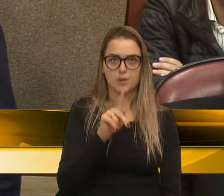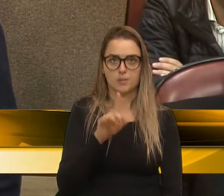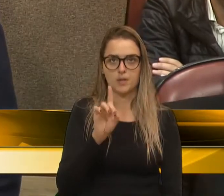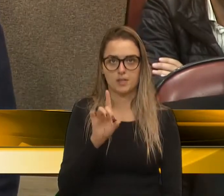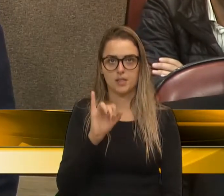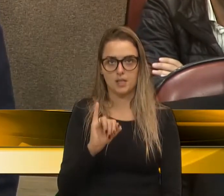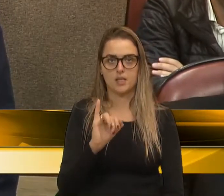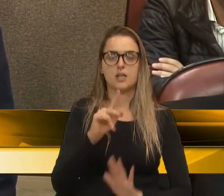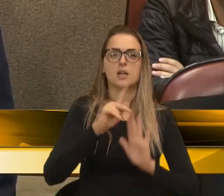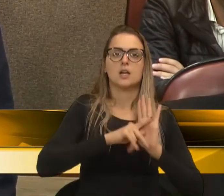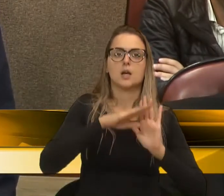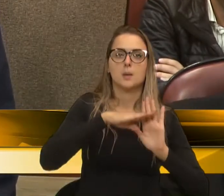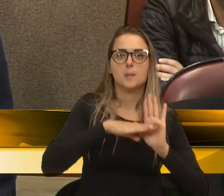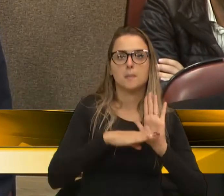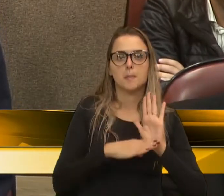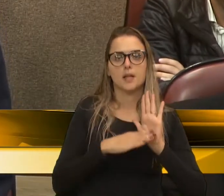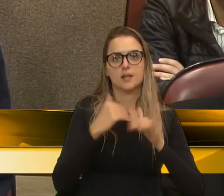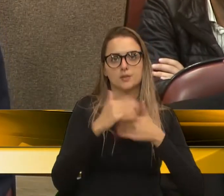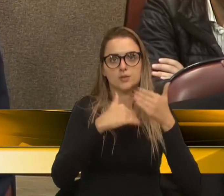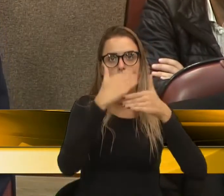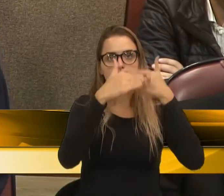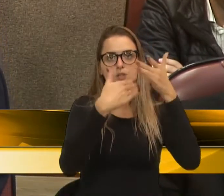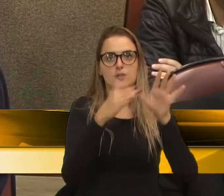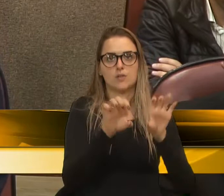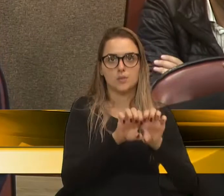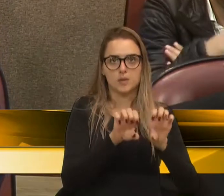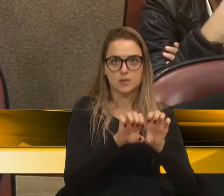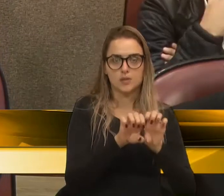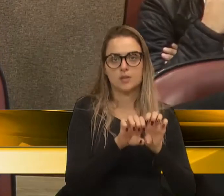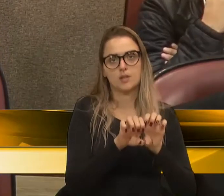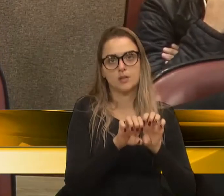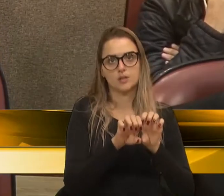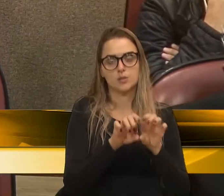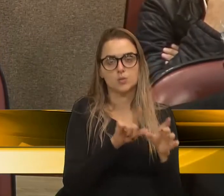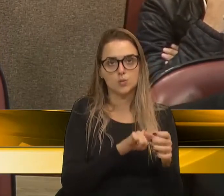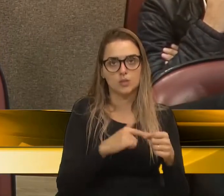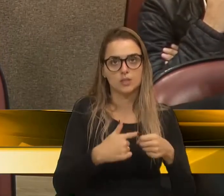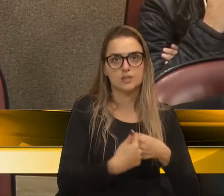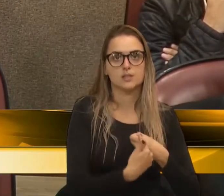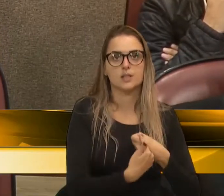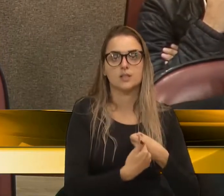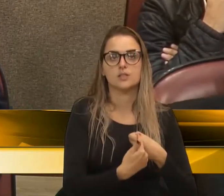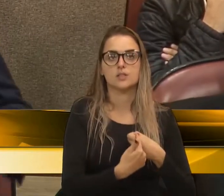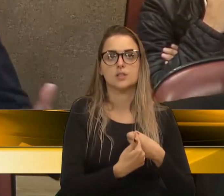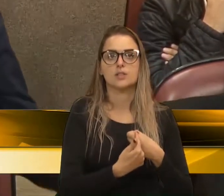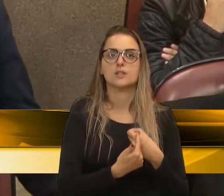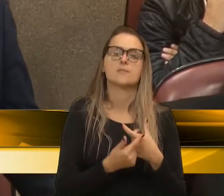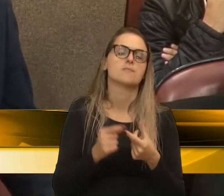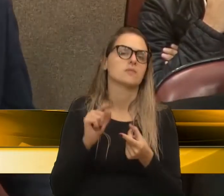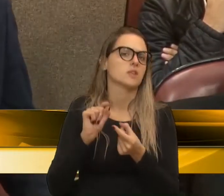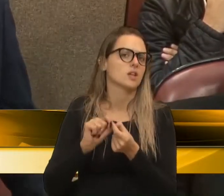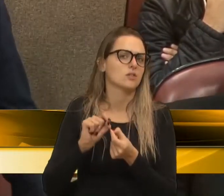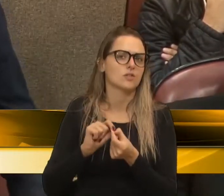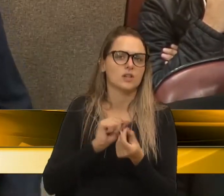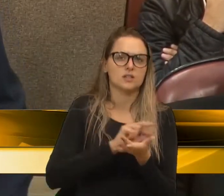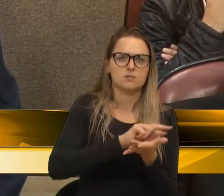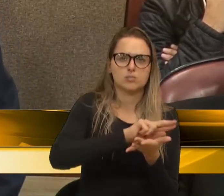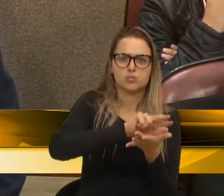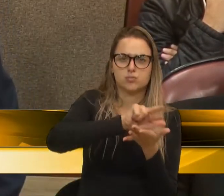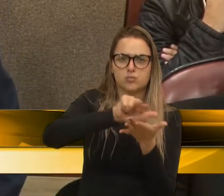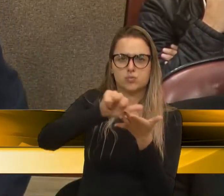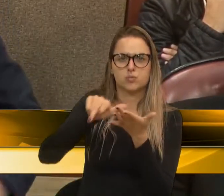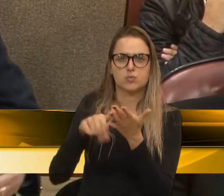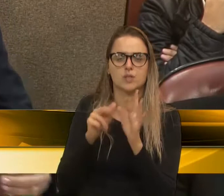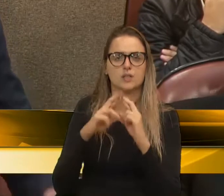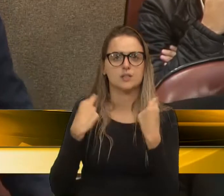dizer, Plano Diretor de Desenvolvimento Integrado, foi feito diversas reuniões com a